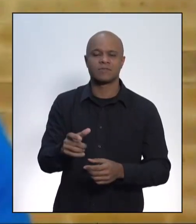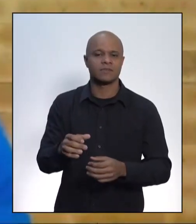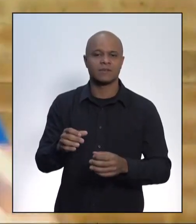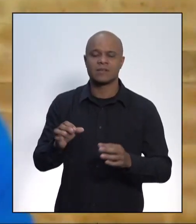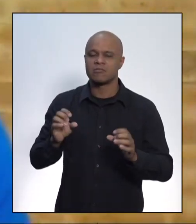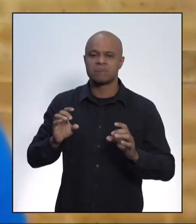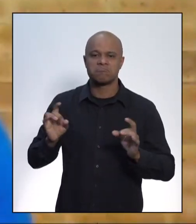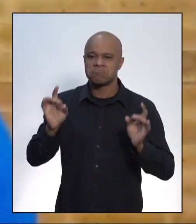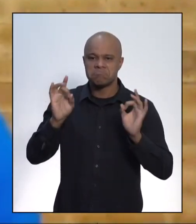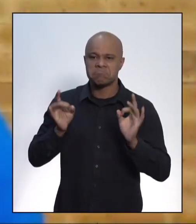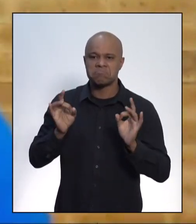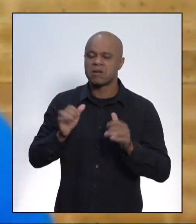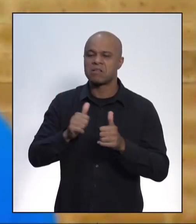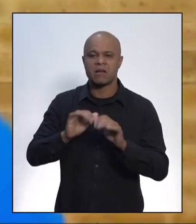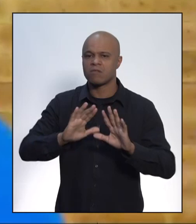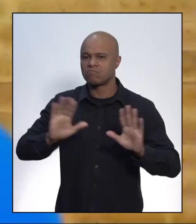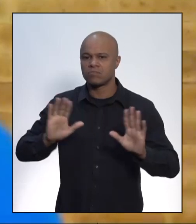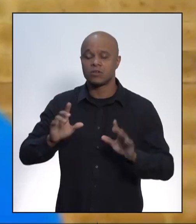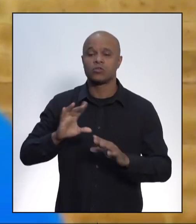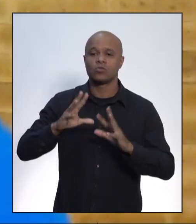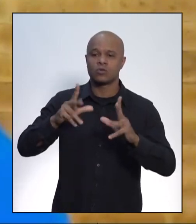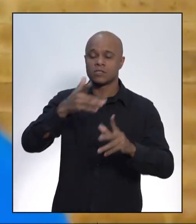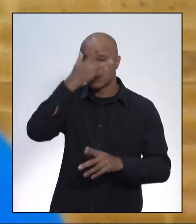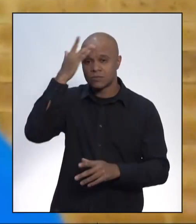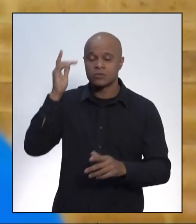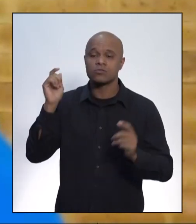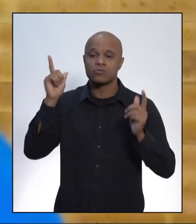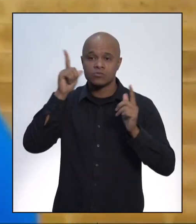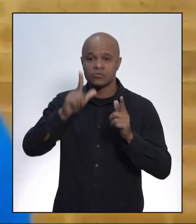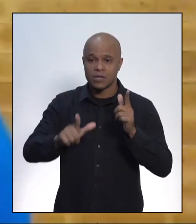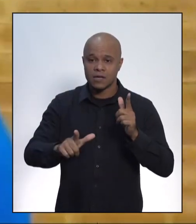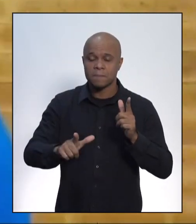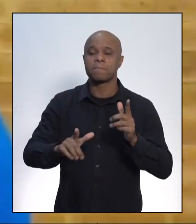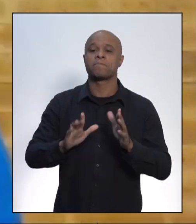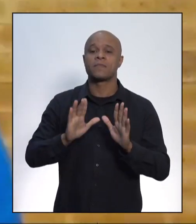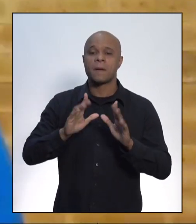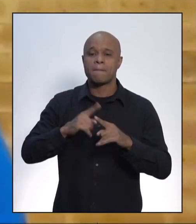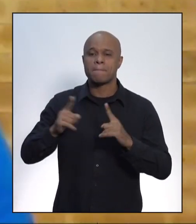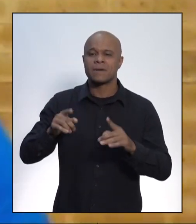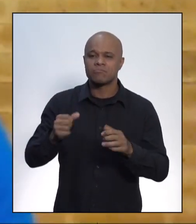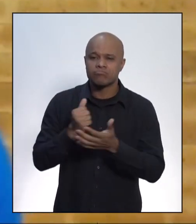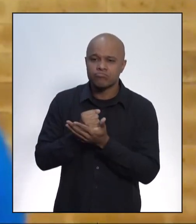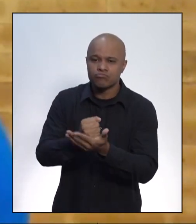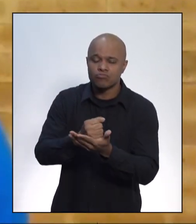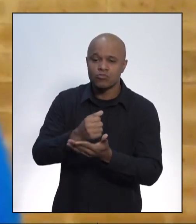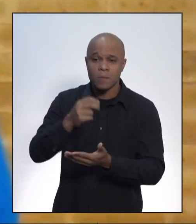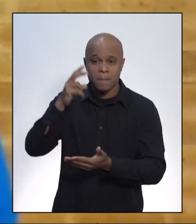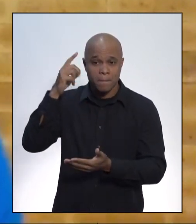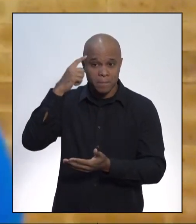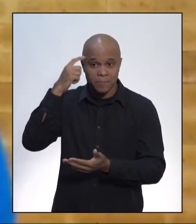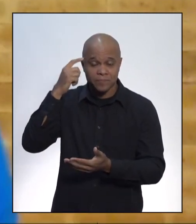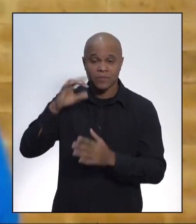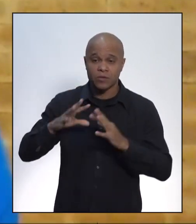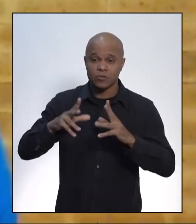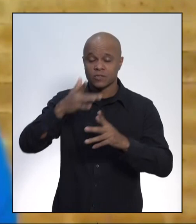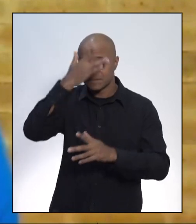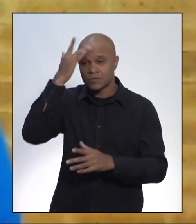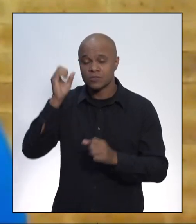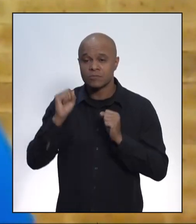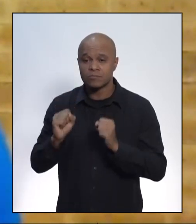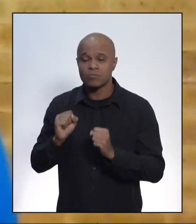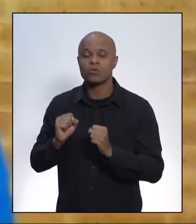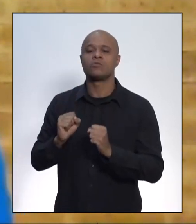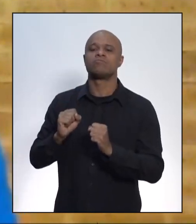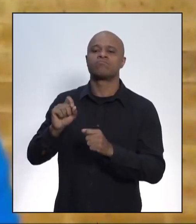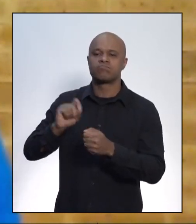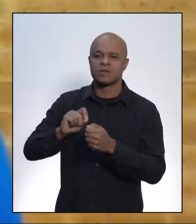pode chegar, todo mundo tem potencial. Acho que essa é outra coisa também que eu trago junto comigo. Eu sempre pensei que todo mundo pode chegar, independente da sua